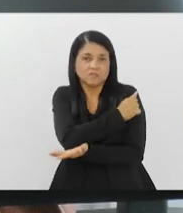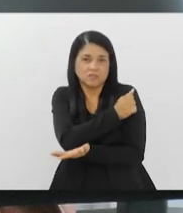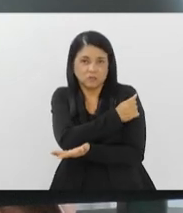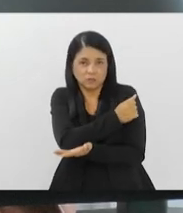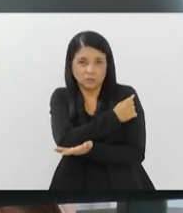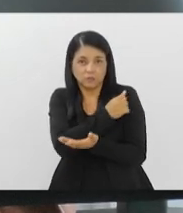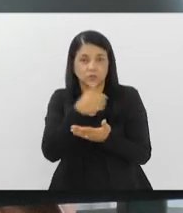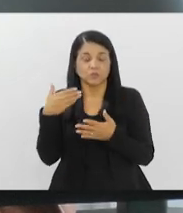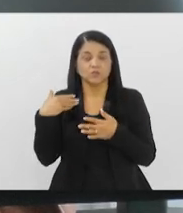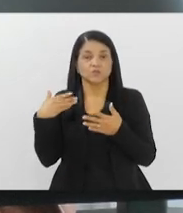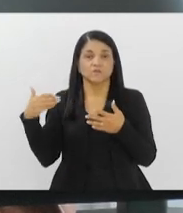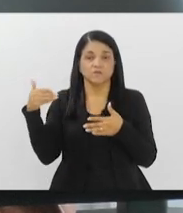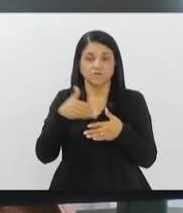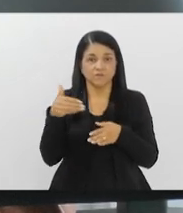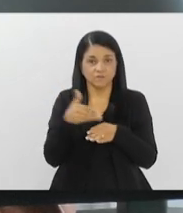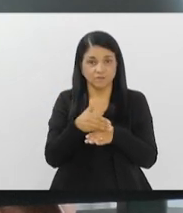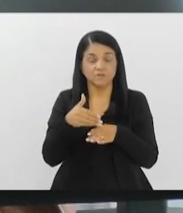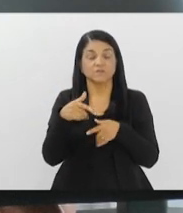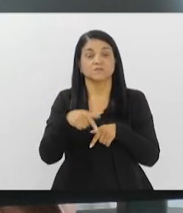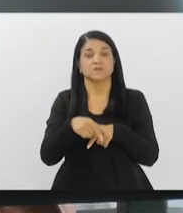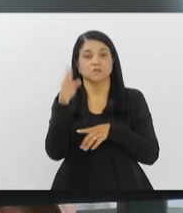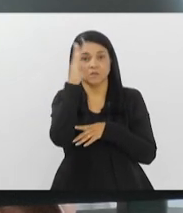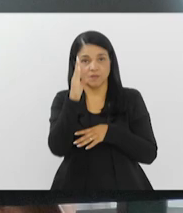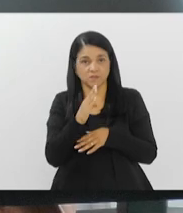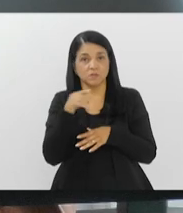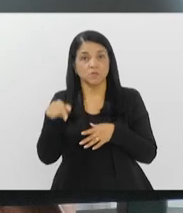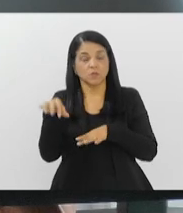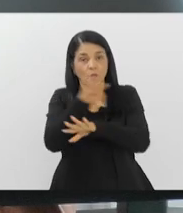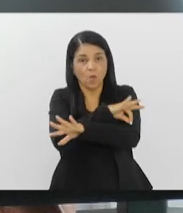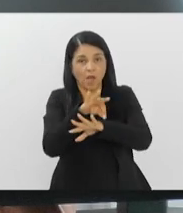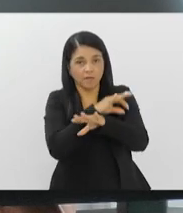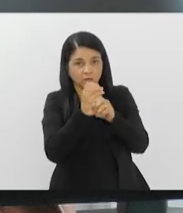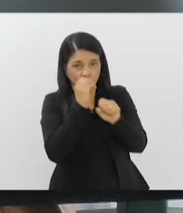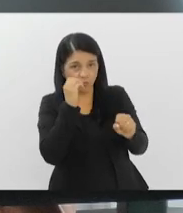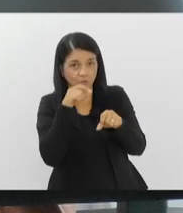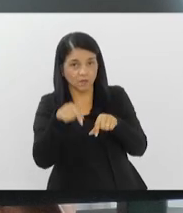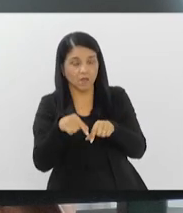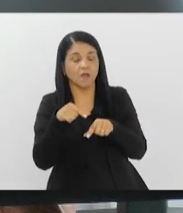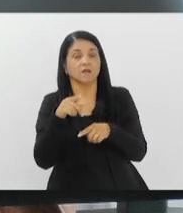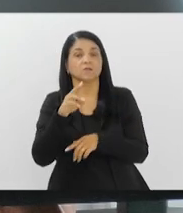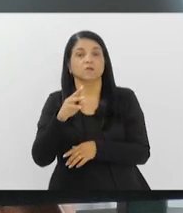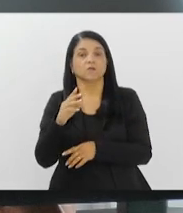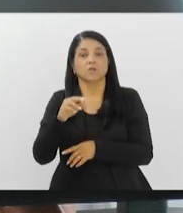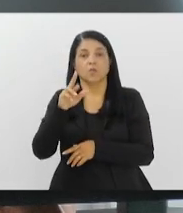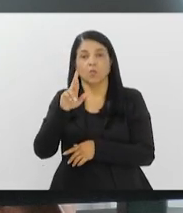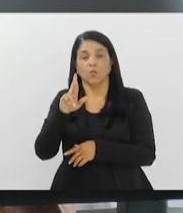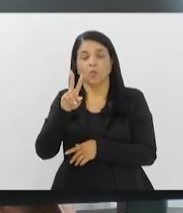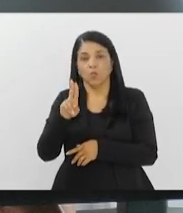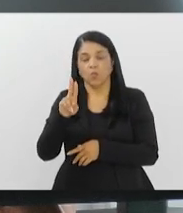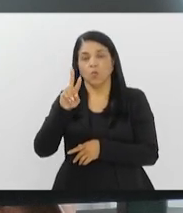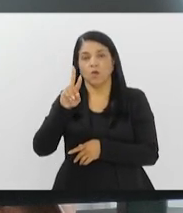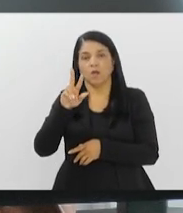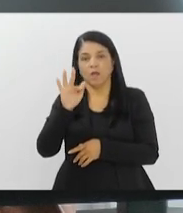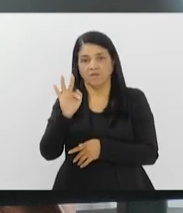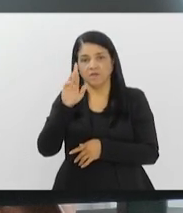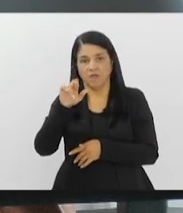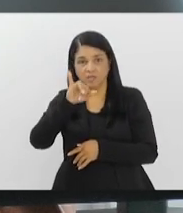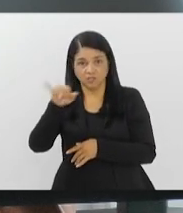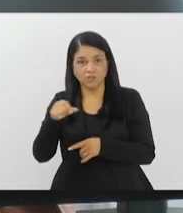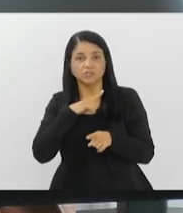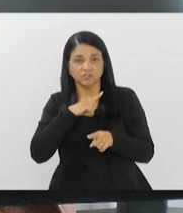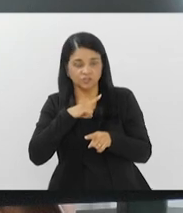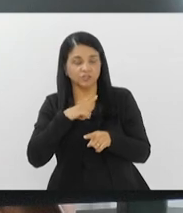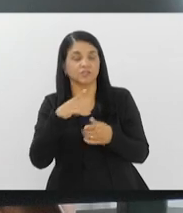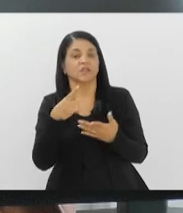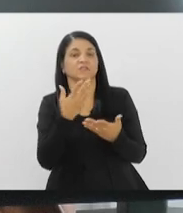que vieram aqui para o Brasil. Também, quando eu fiz arquitetura na UFRJ, tinham estudantes angolanos. Então, assim, nossa relação